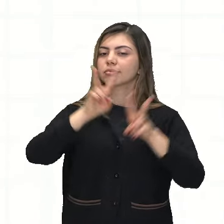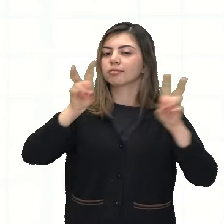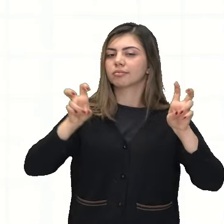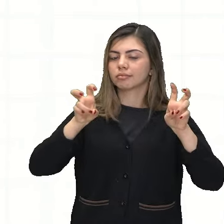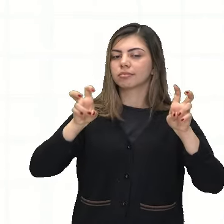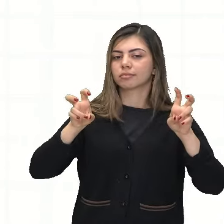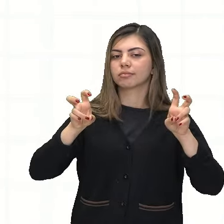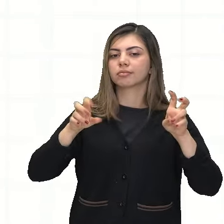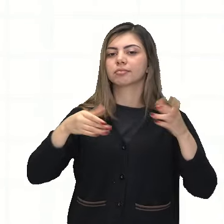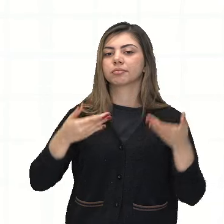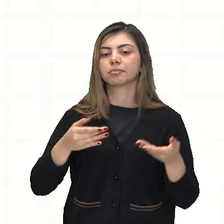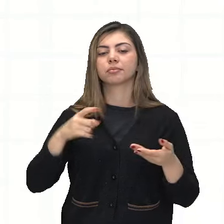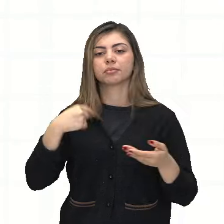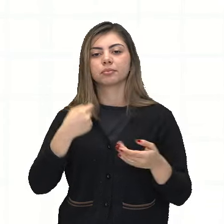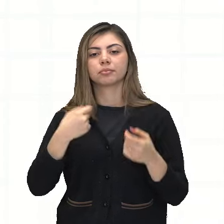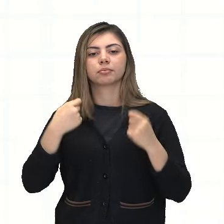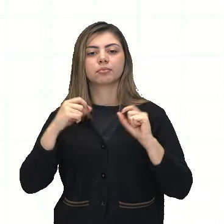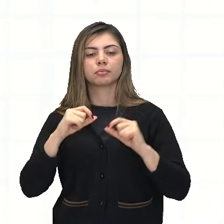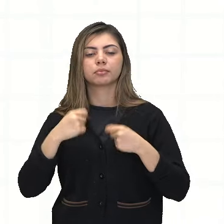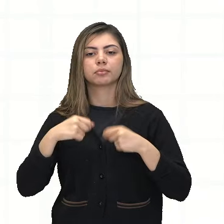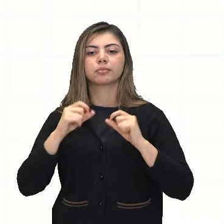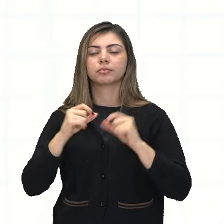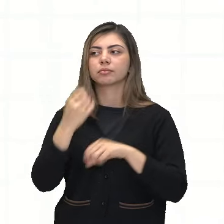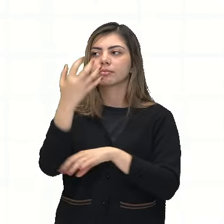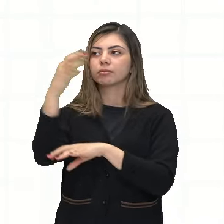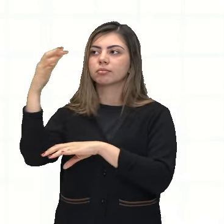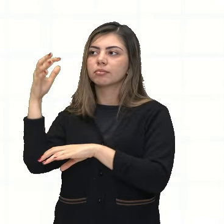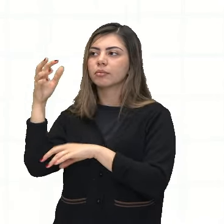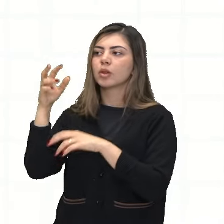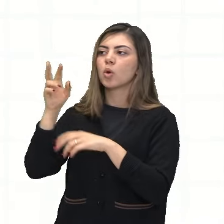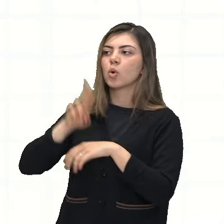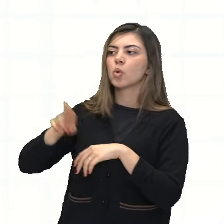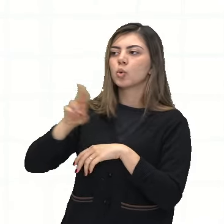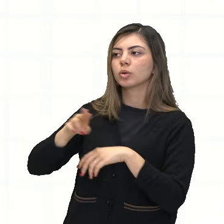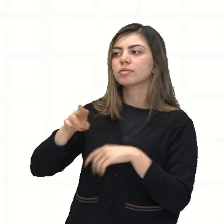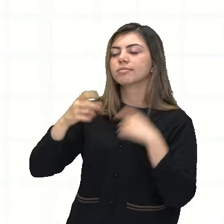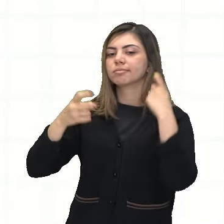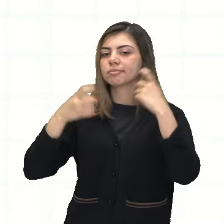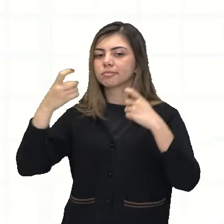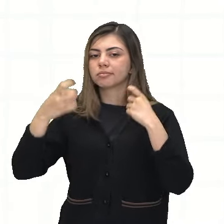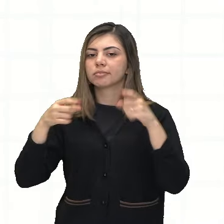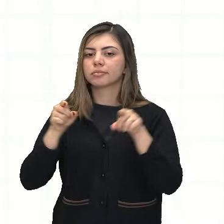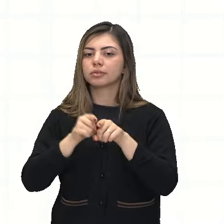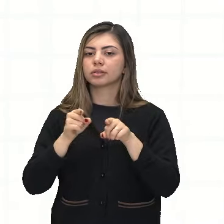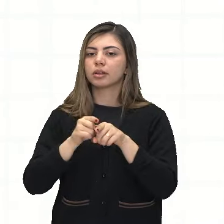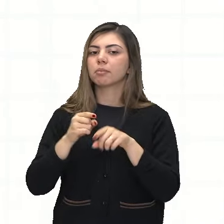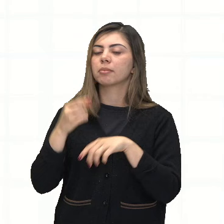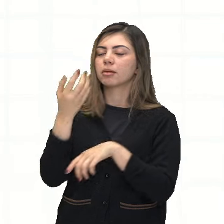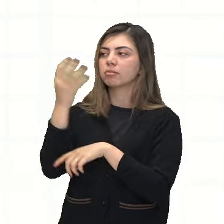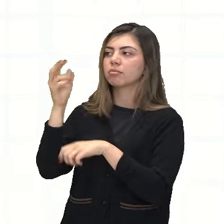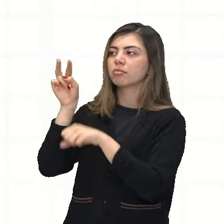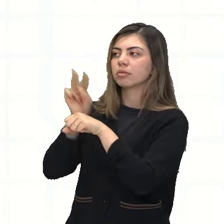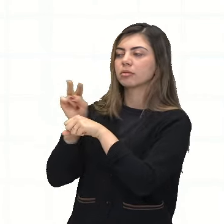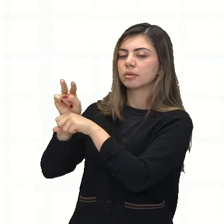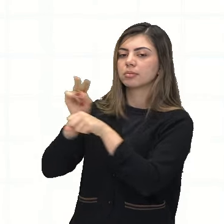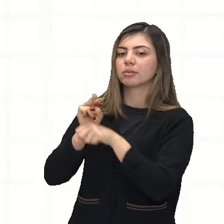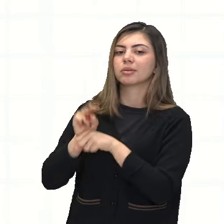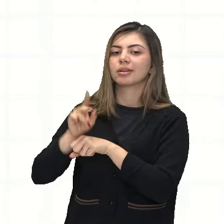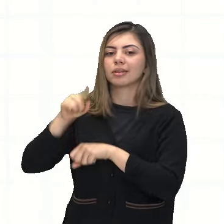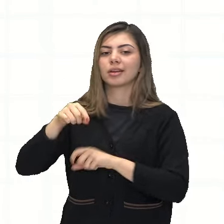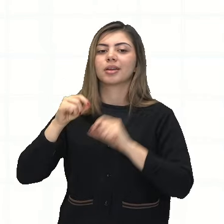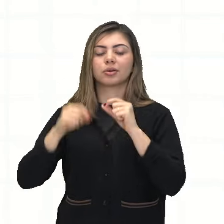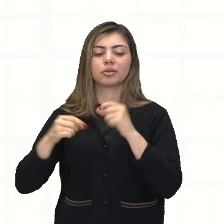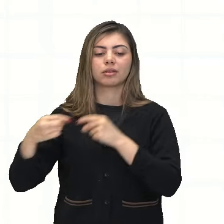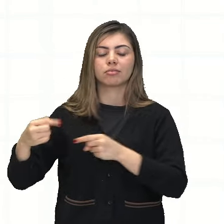preocupação com o uso responsável dos recursos naturais a preservação do meio ambiente e o desenvolvimento econômico equilibrado tornaram-se pautas